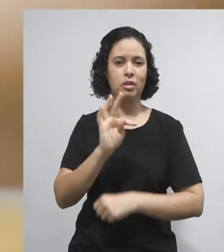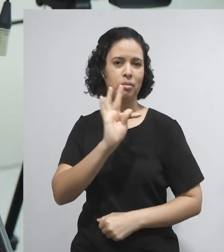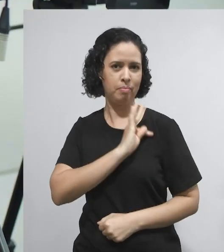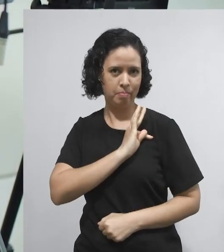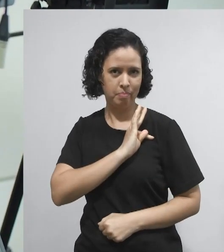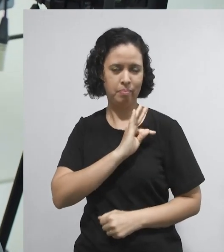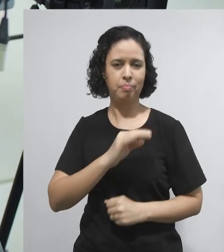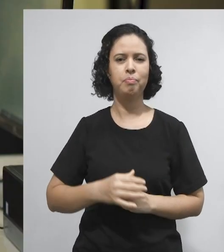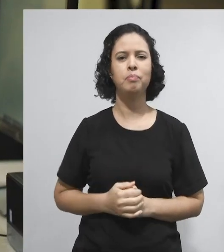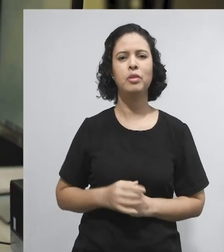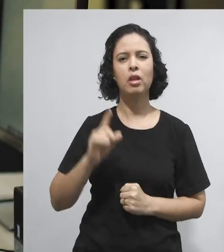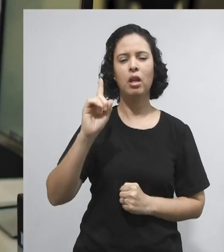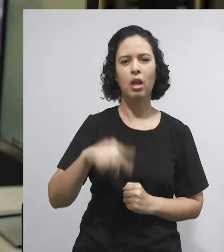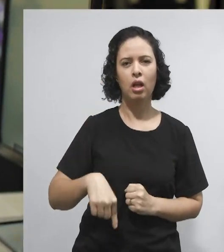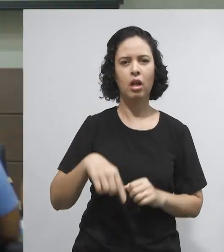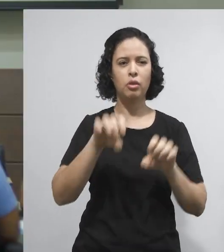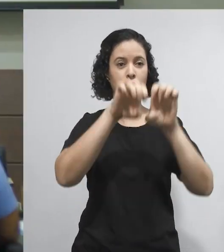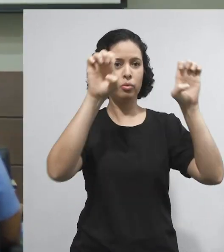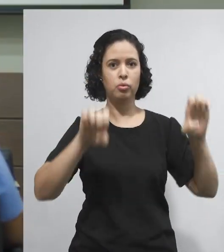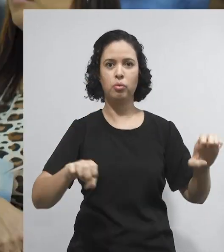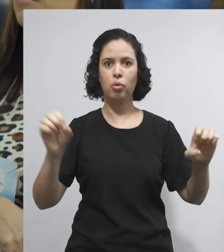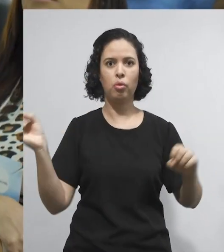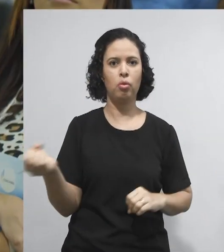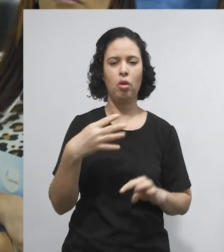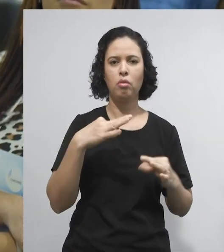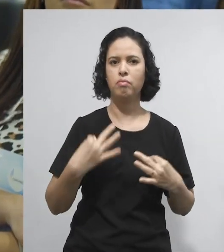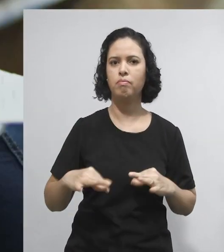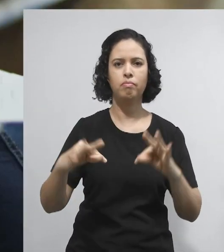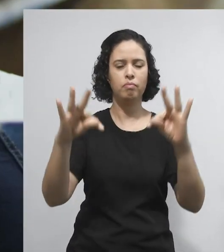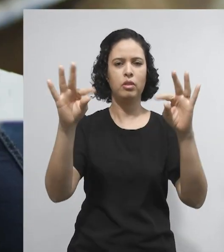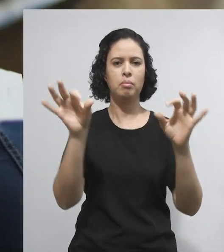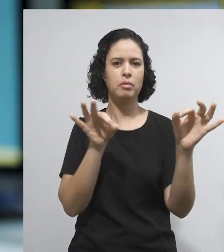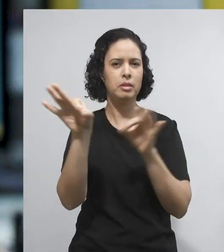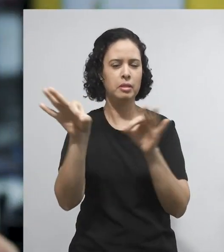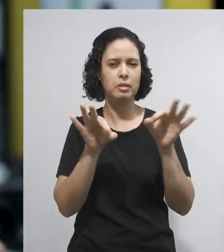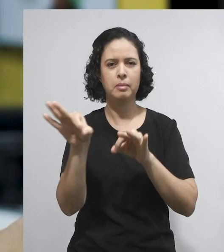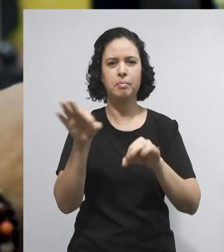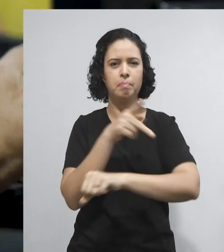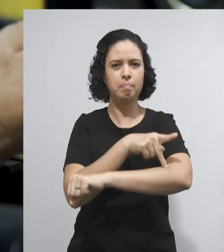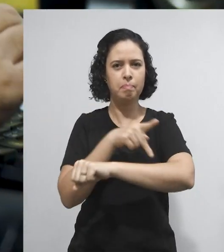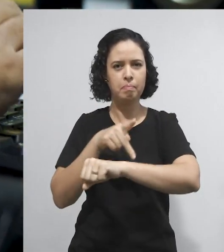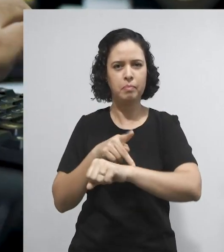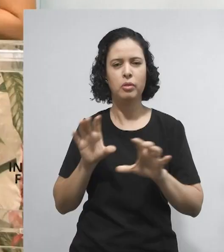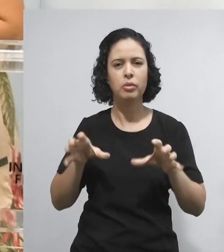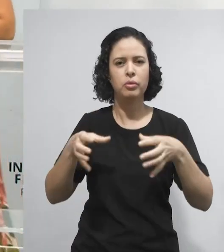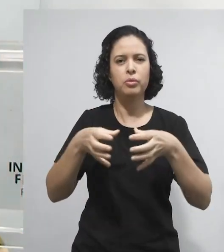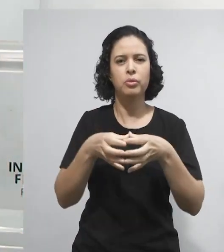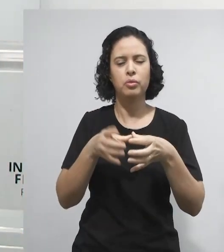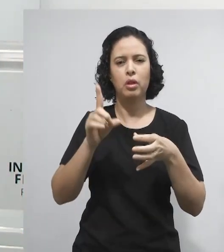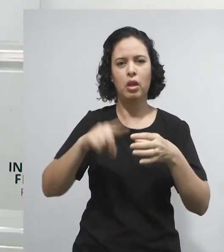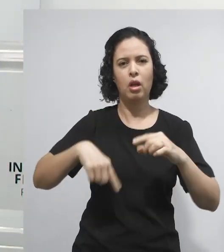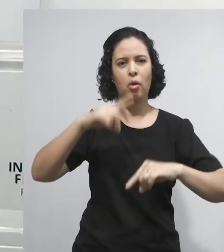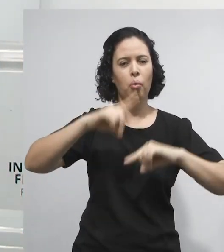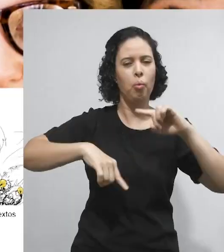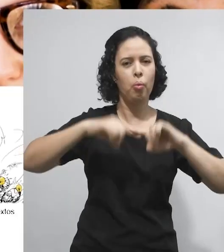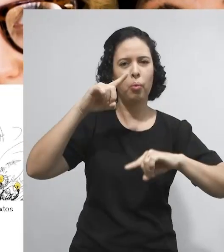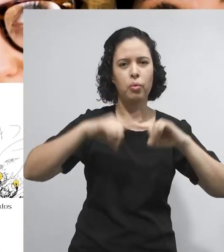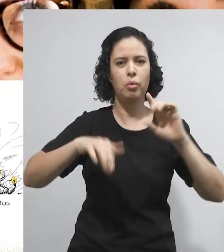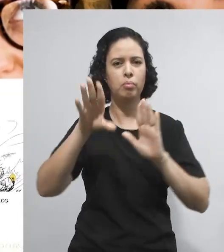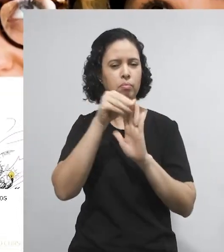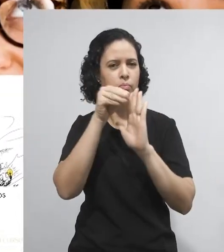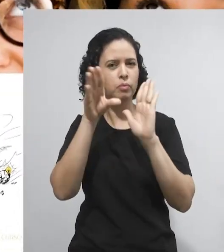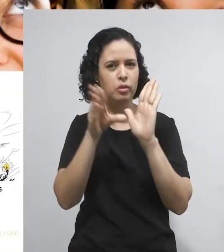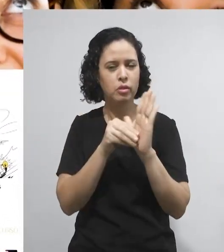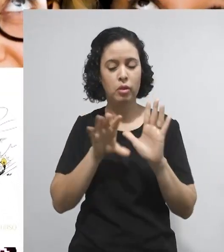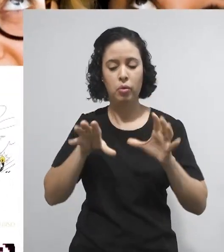e tecnológica, com moderna estrutura, planejamento pedagógico colaborativo, produção de conteúdo por uma